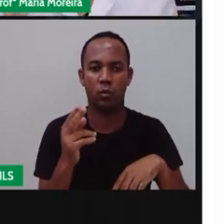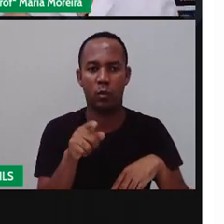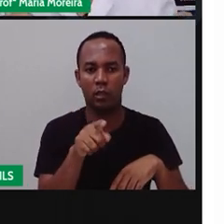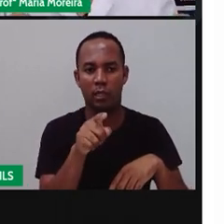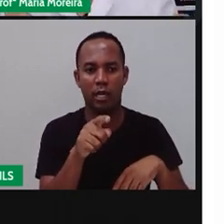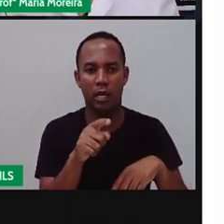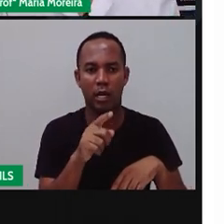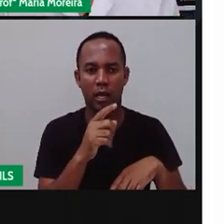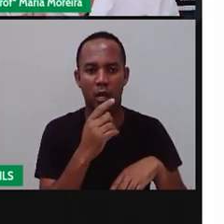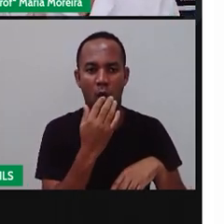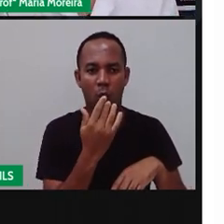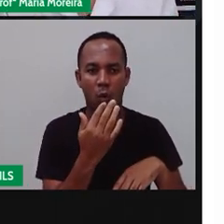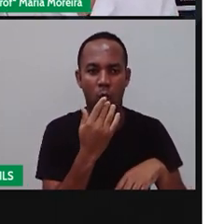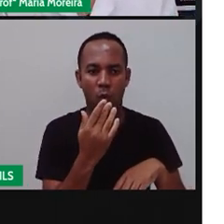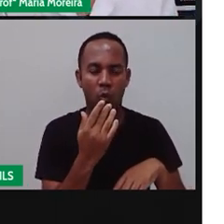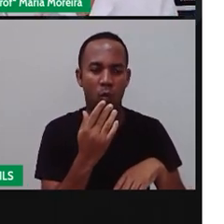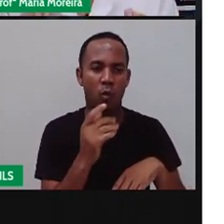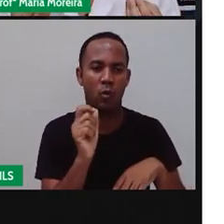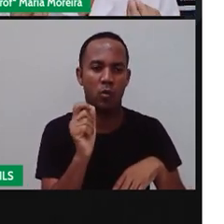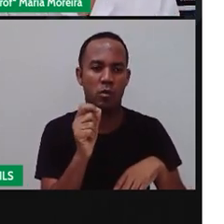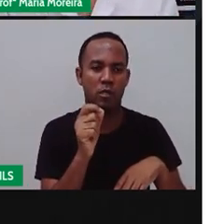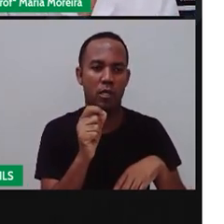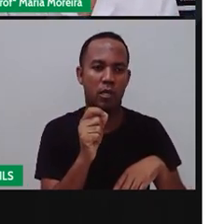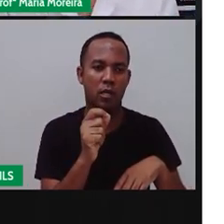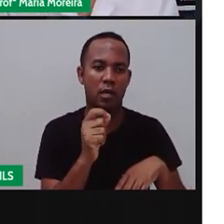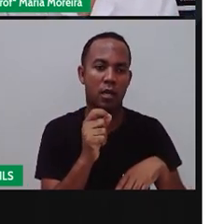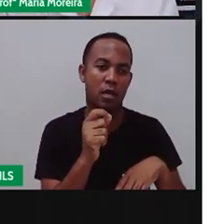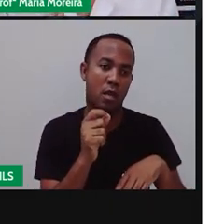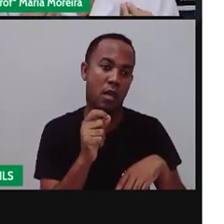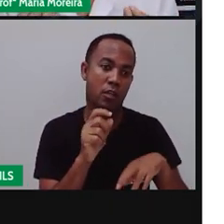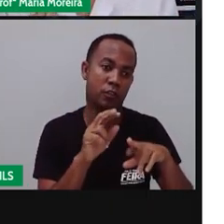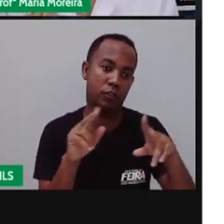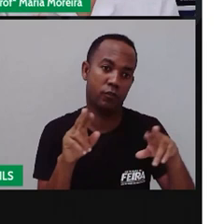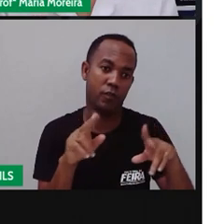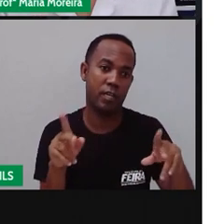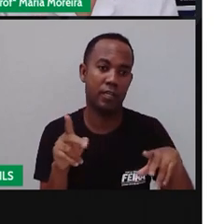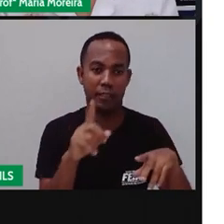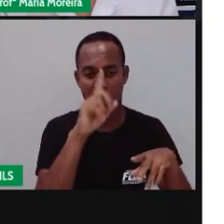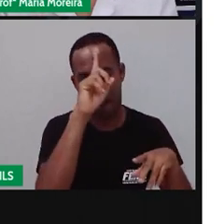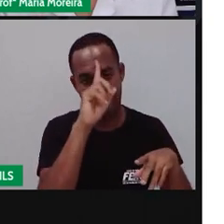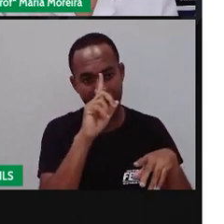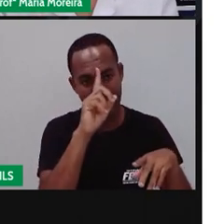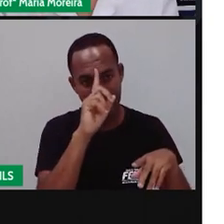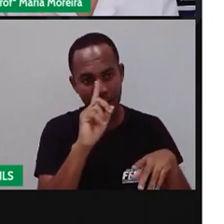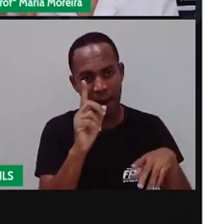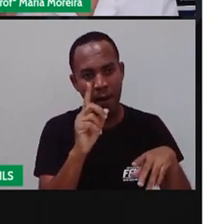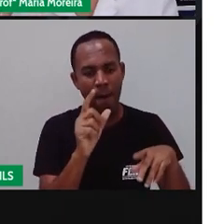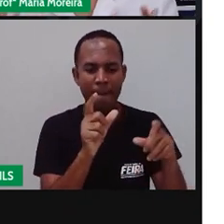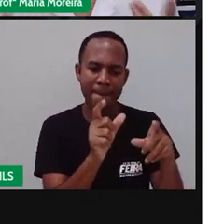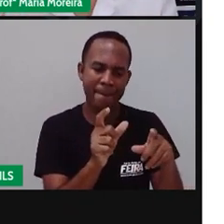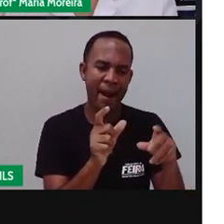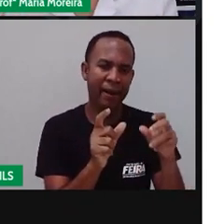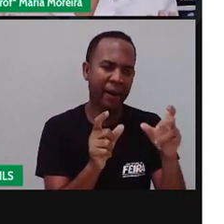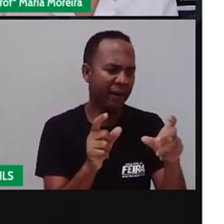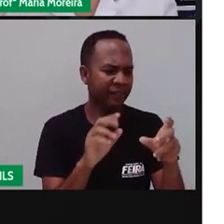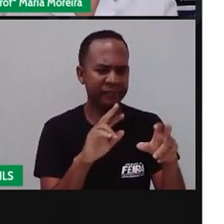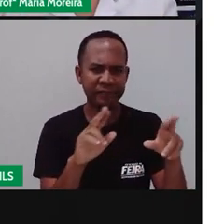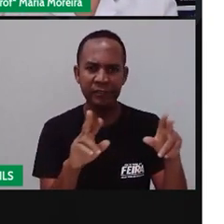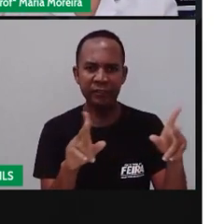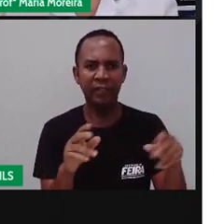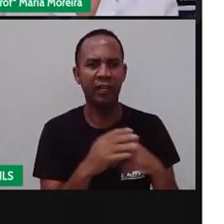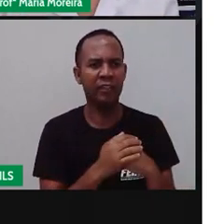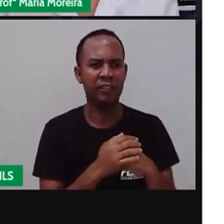amarelinhos bonitinhos. Eles serão idênticos? Não. São elementos naturais? São. Duas casas, elas